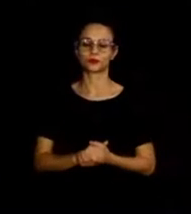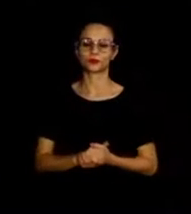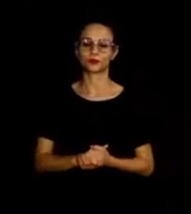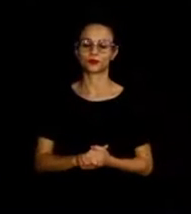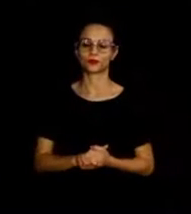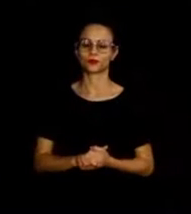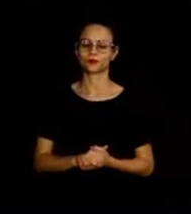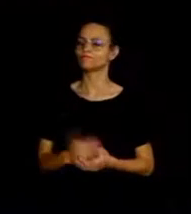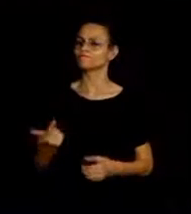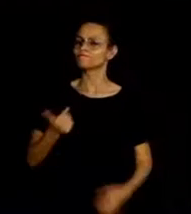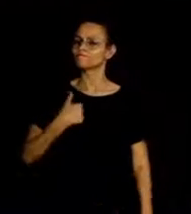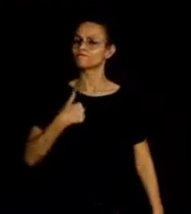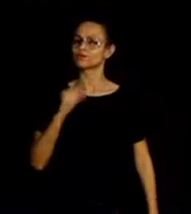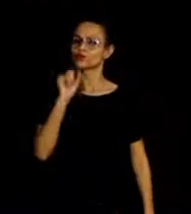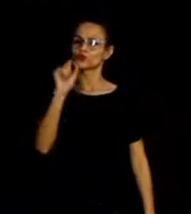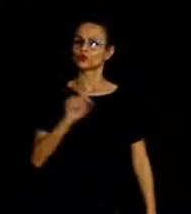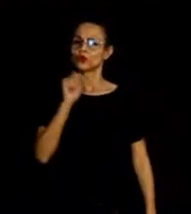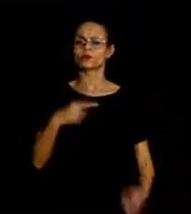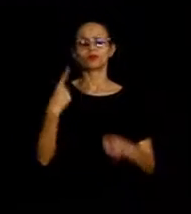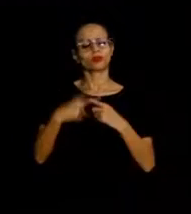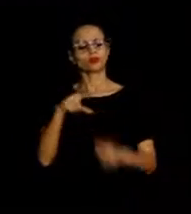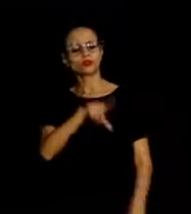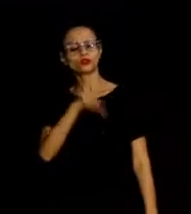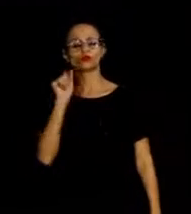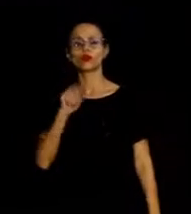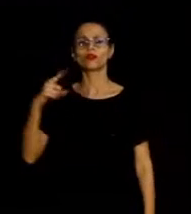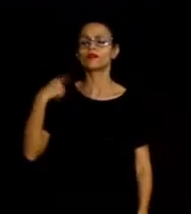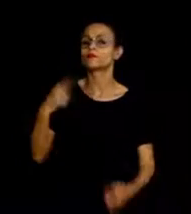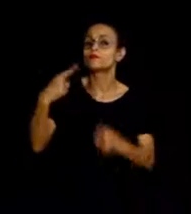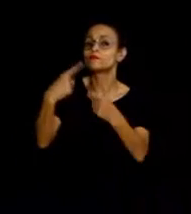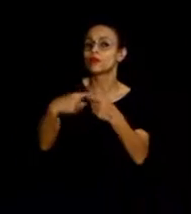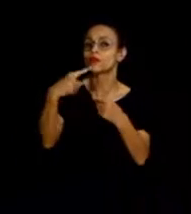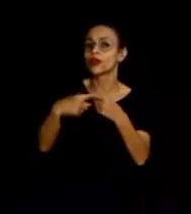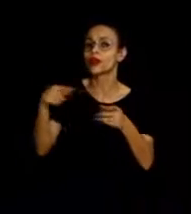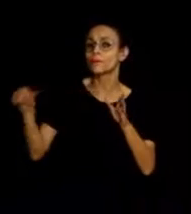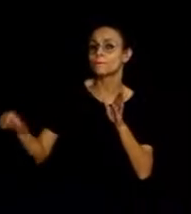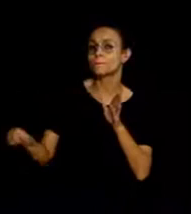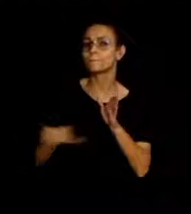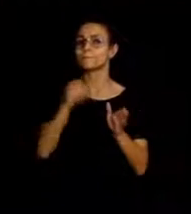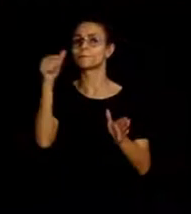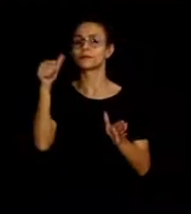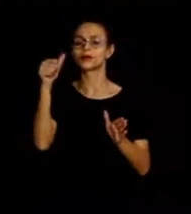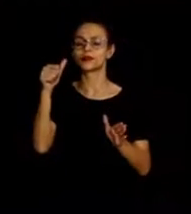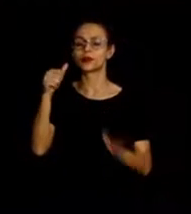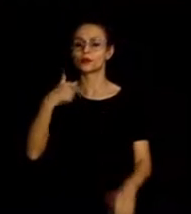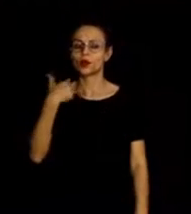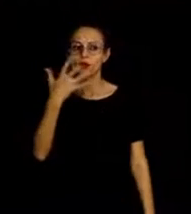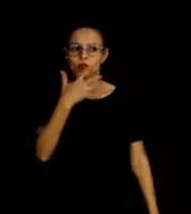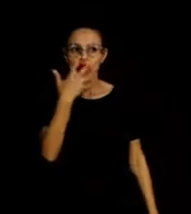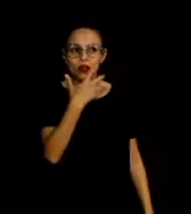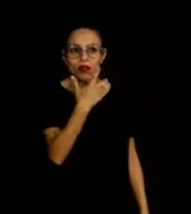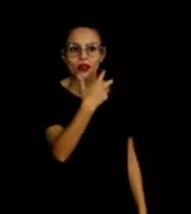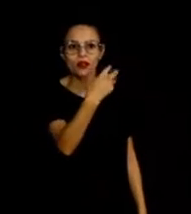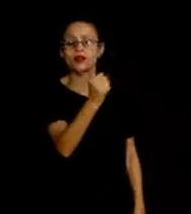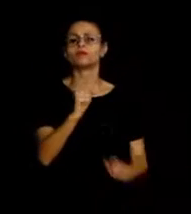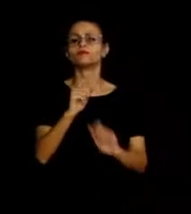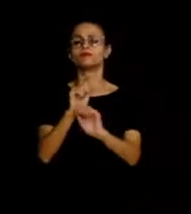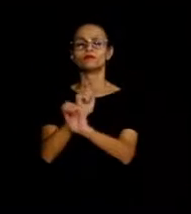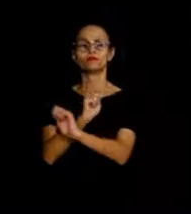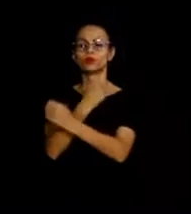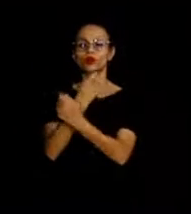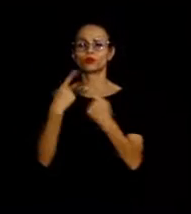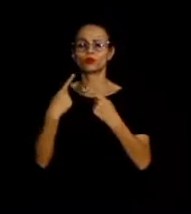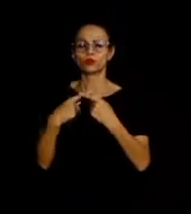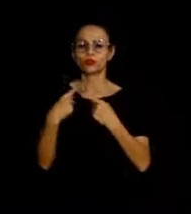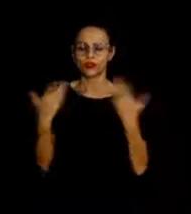o que me fez optar ou foi na verdade o primeiro encantamento que eu tive com a PUC